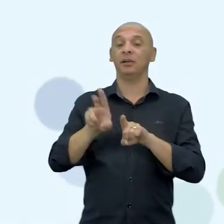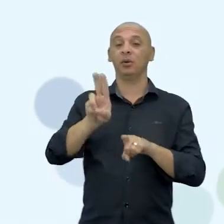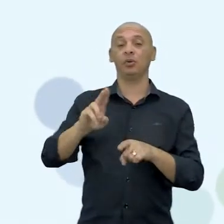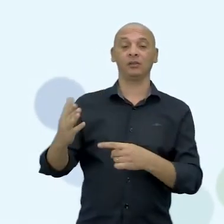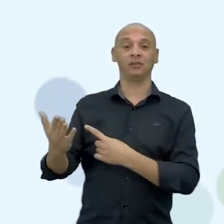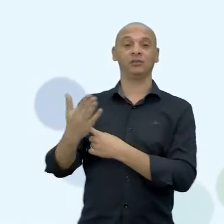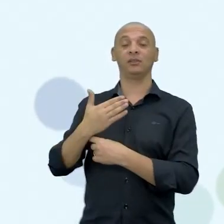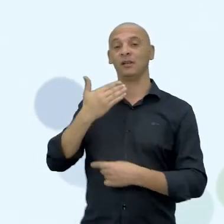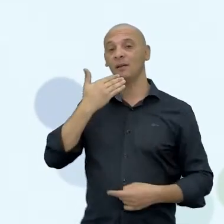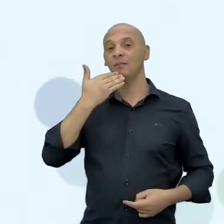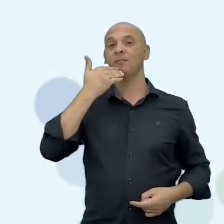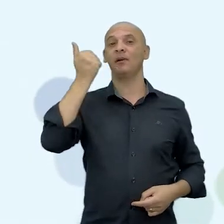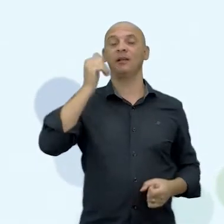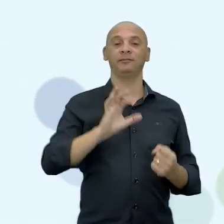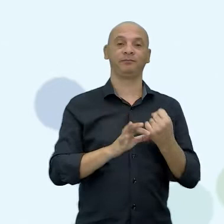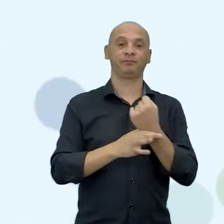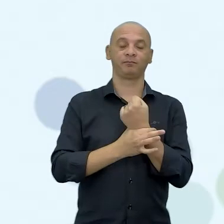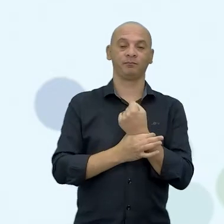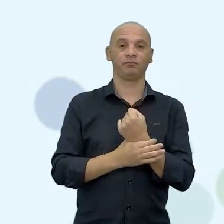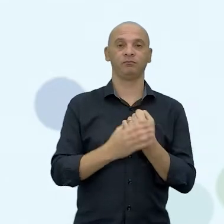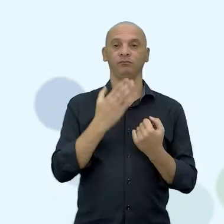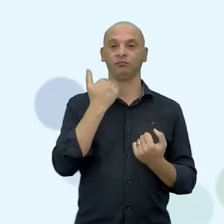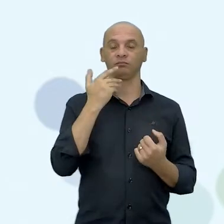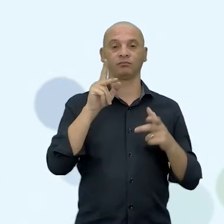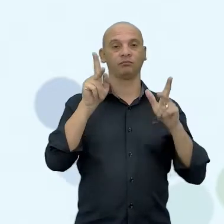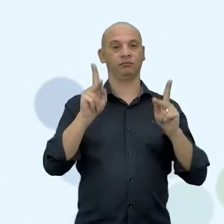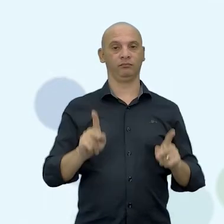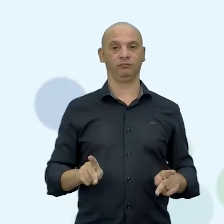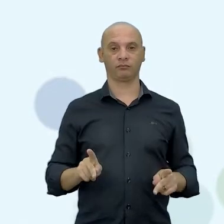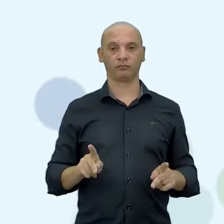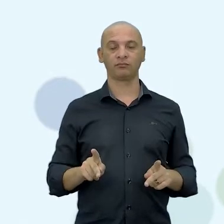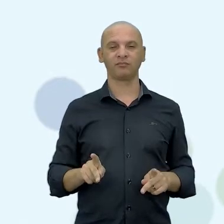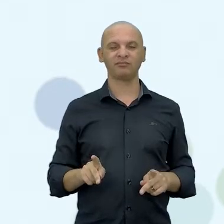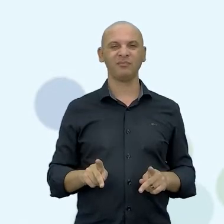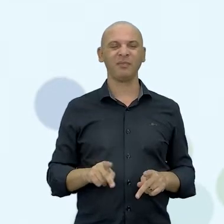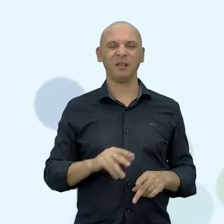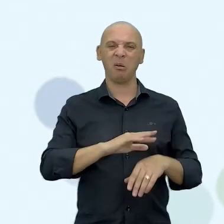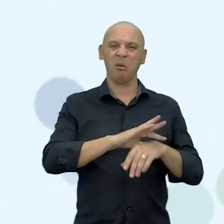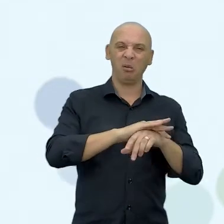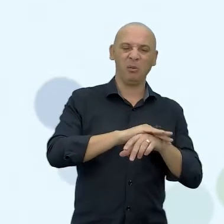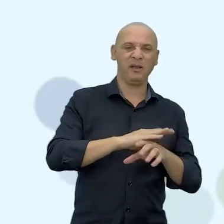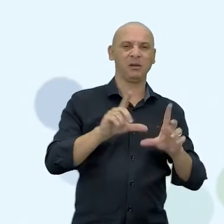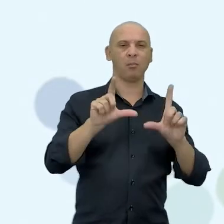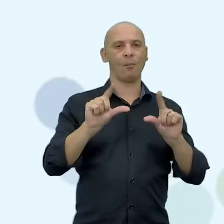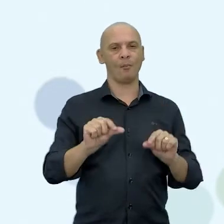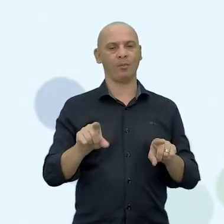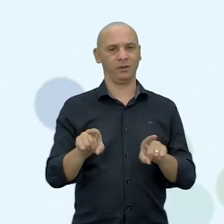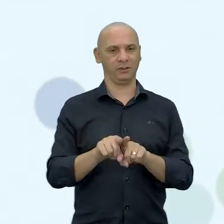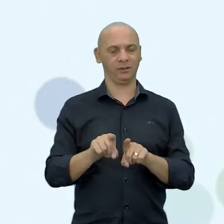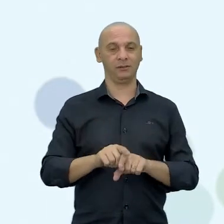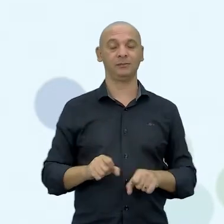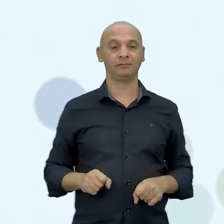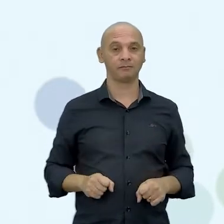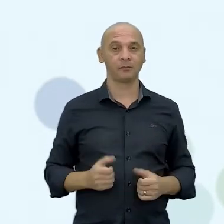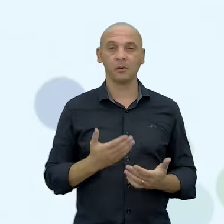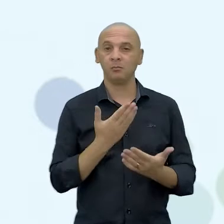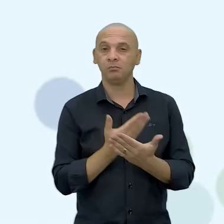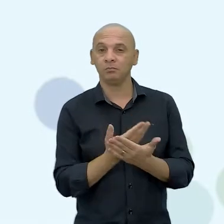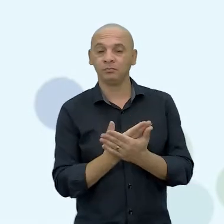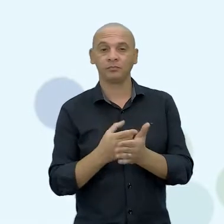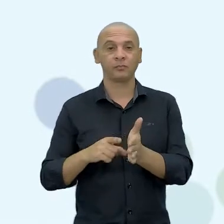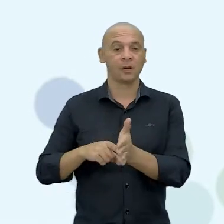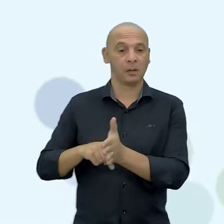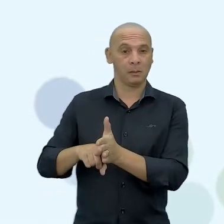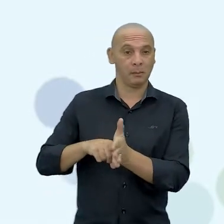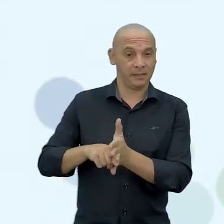para melhorar a segurança alimentar e para manter pragas e doenças sob controle. Estudos mostram que a